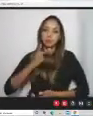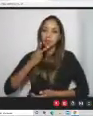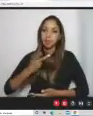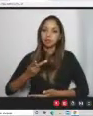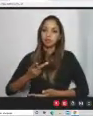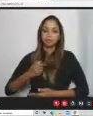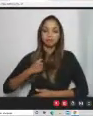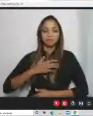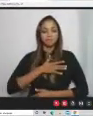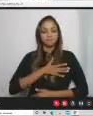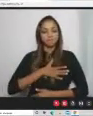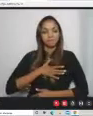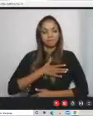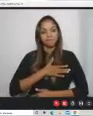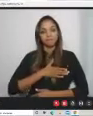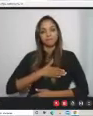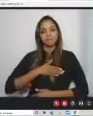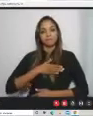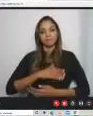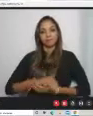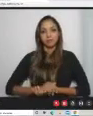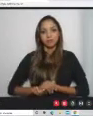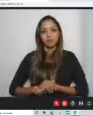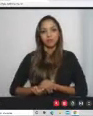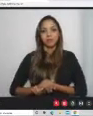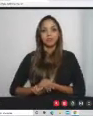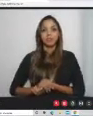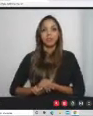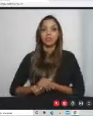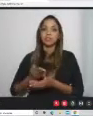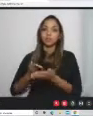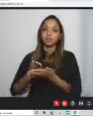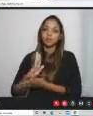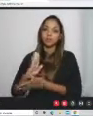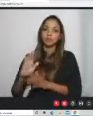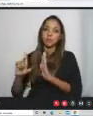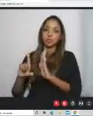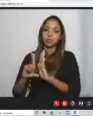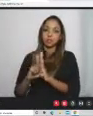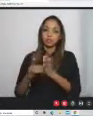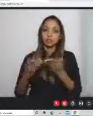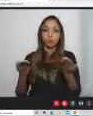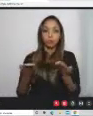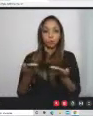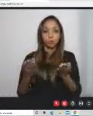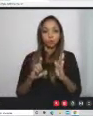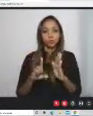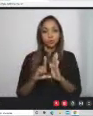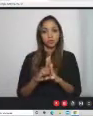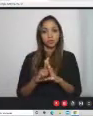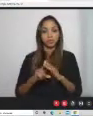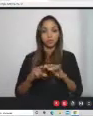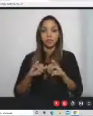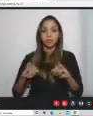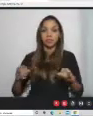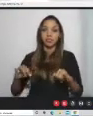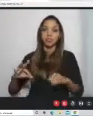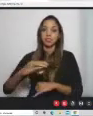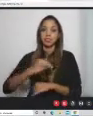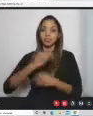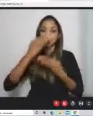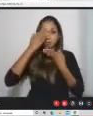pela sanção da lei, né, hoje lei, dizer a todos muito obrigado e que